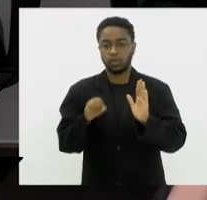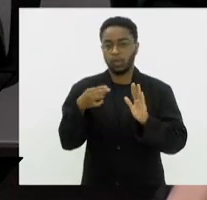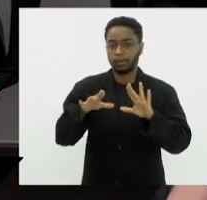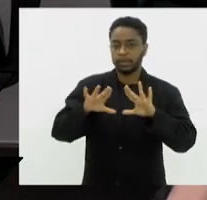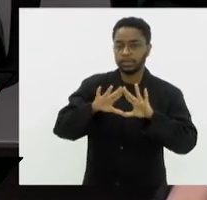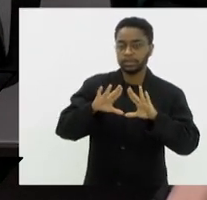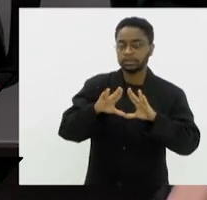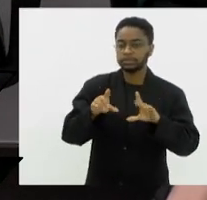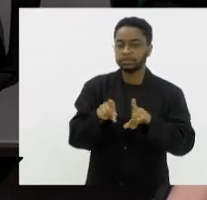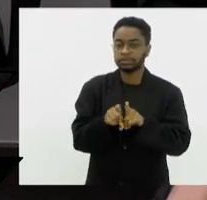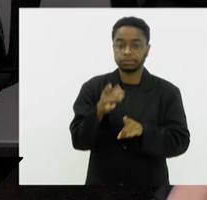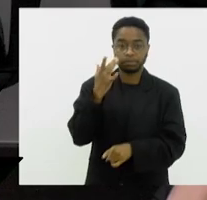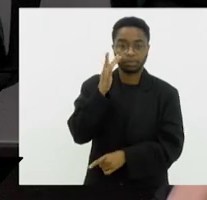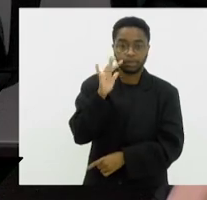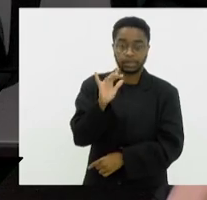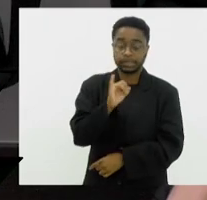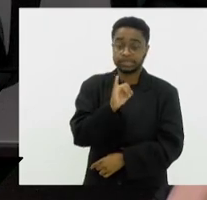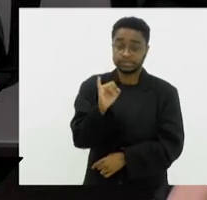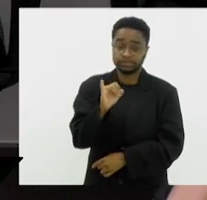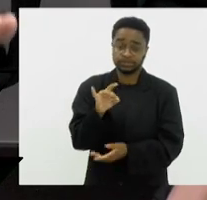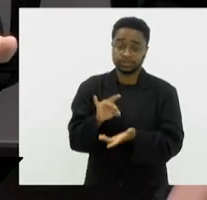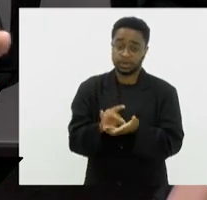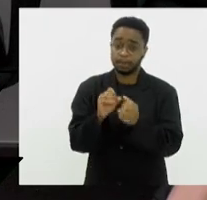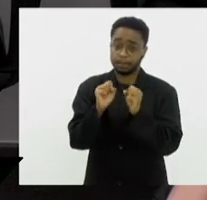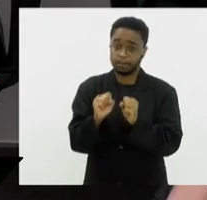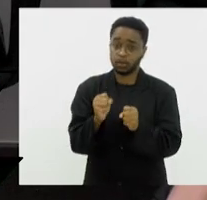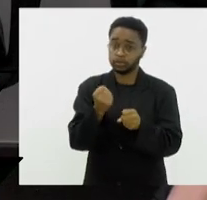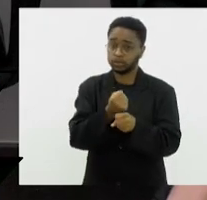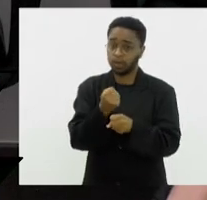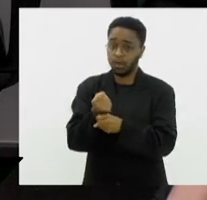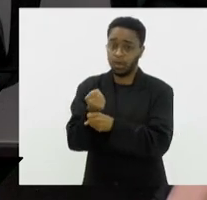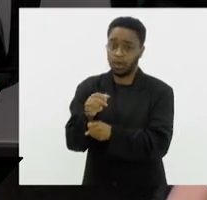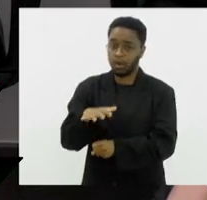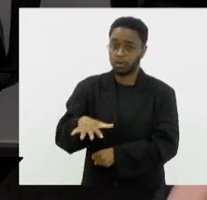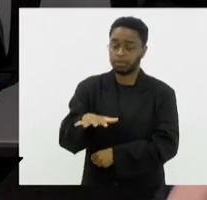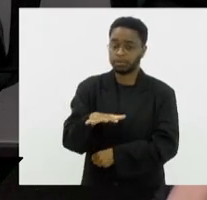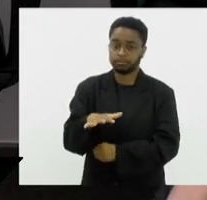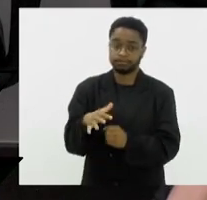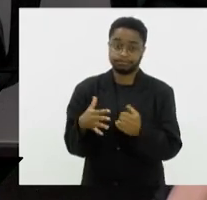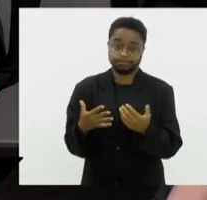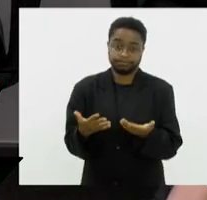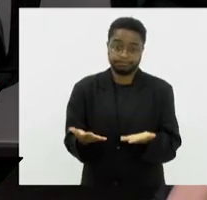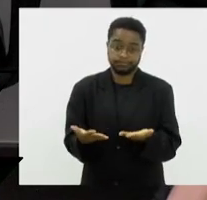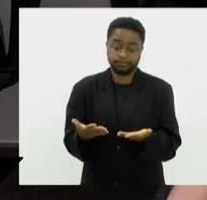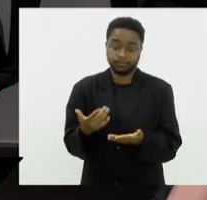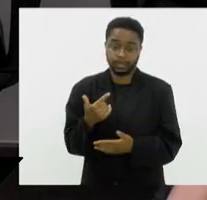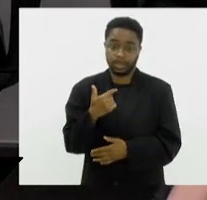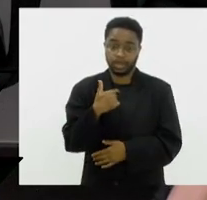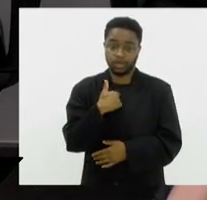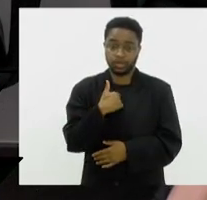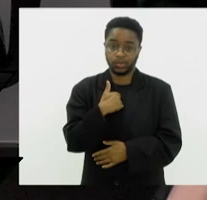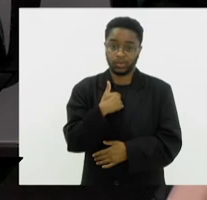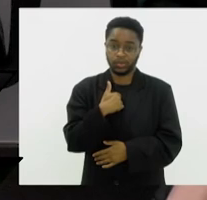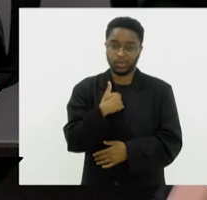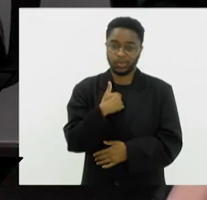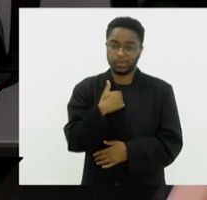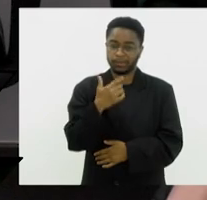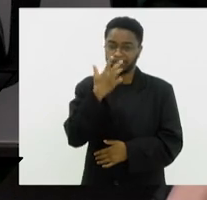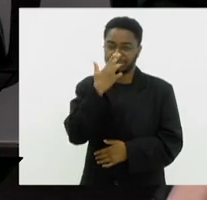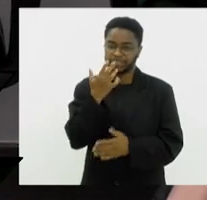tampouco Perfeito. Se ali pode se edificar. Verdade. Eu tenho sido assim, quase chato